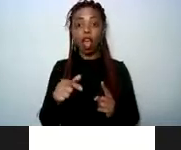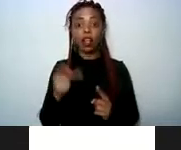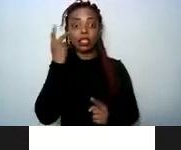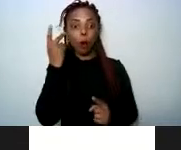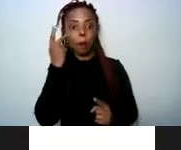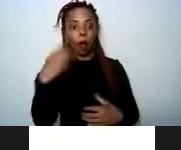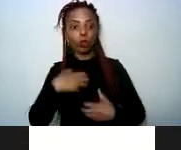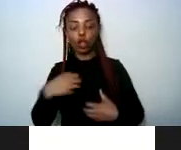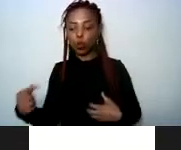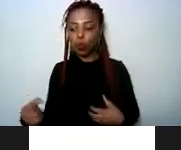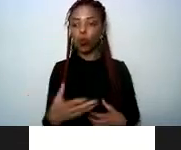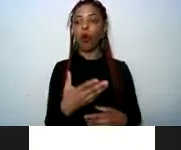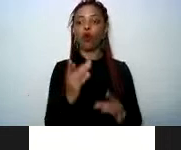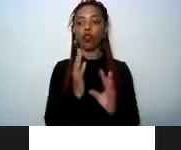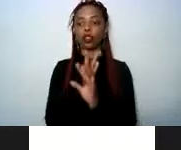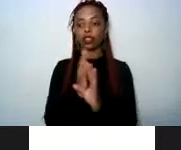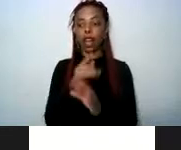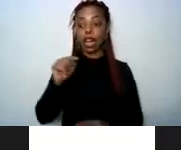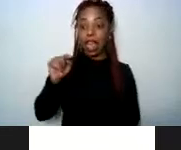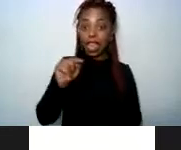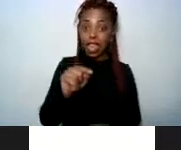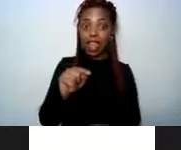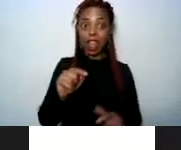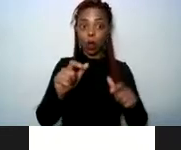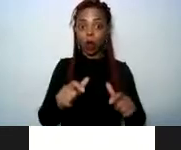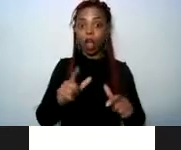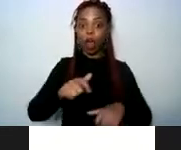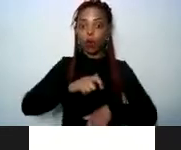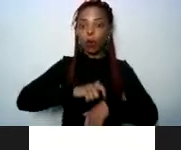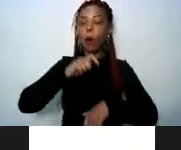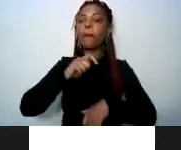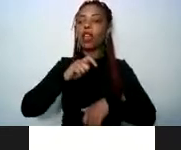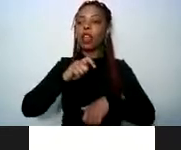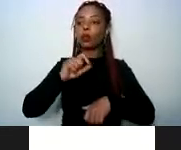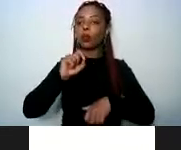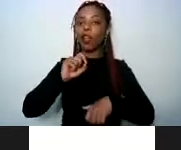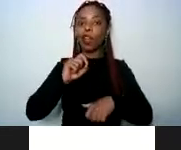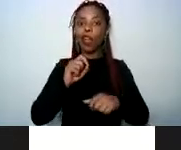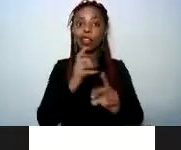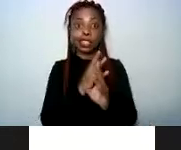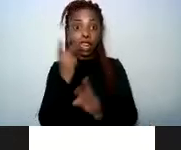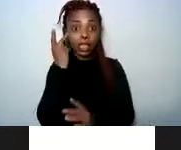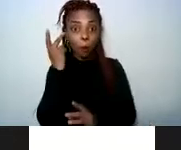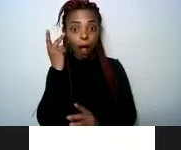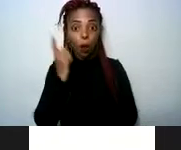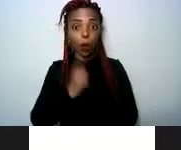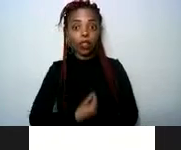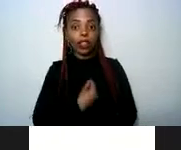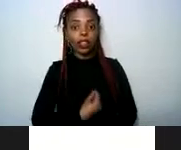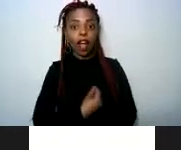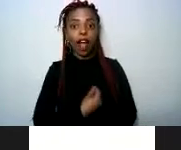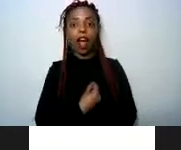né. Essa instituição, ela se estabelece no momento em que a cidade de São Paulo estava passando por um